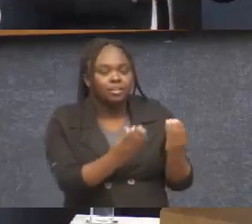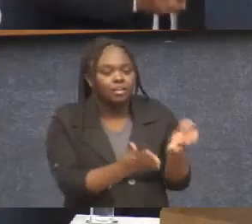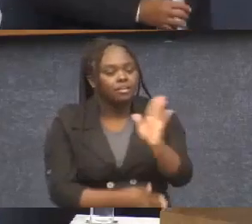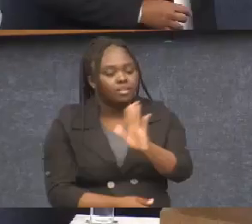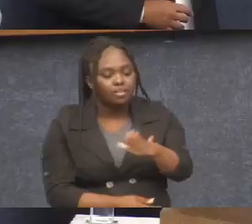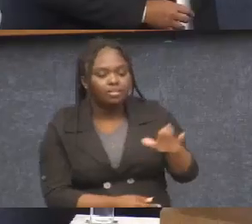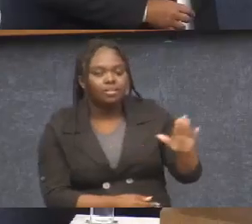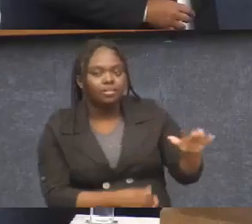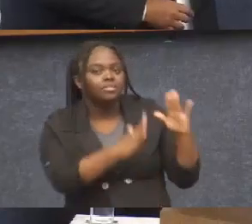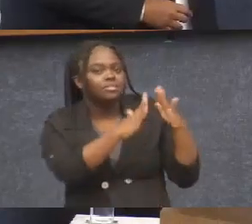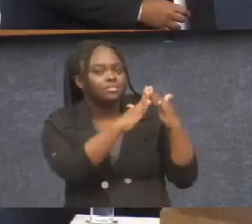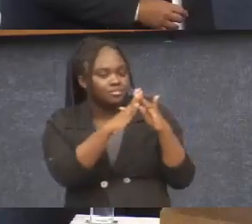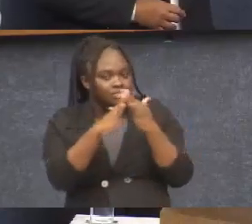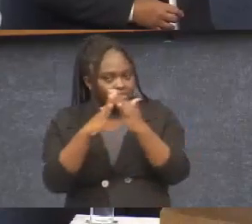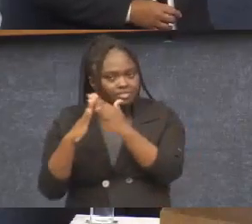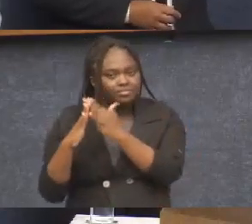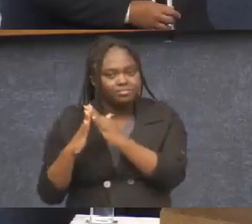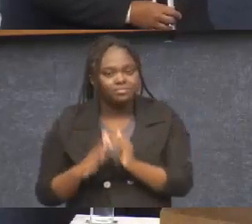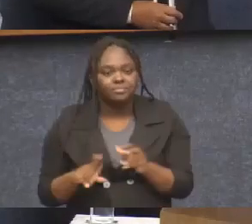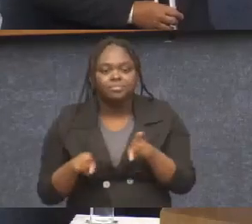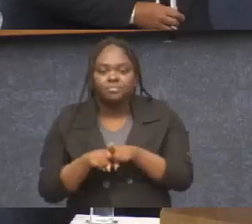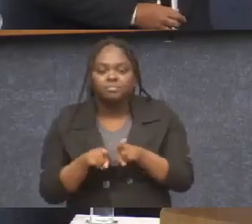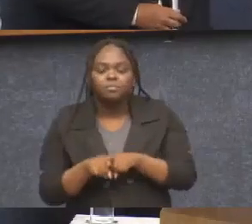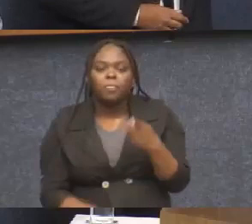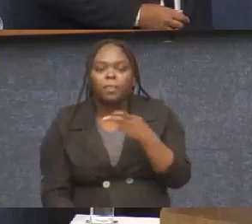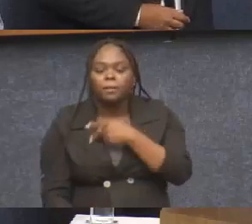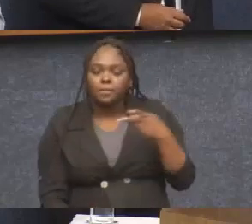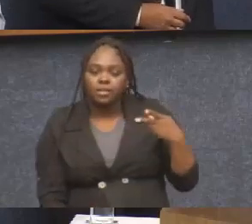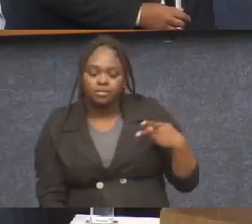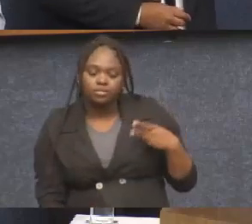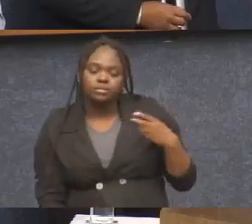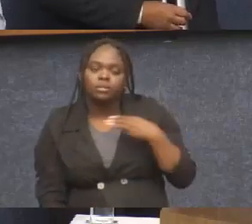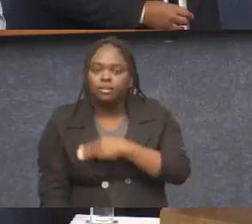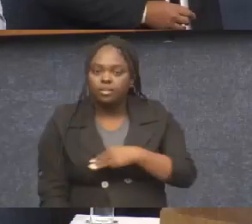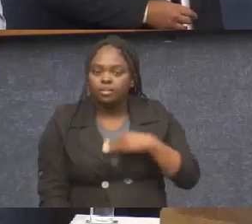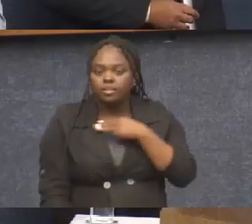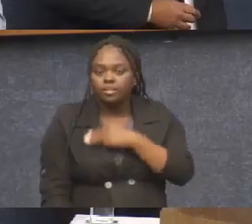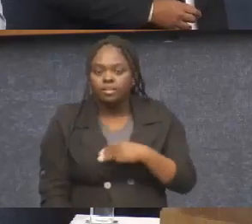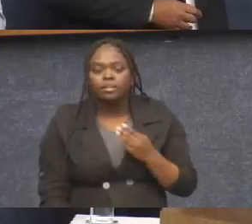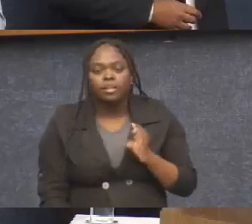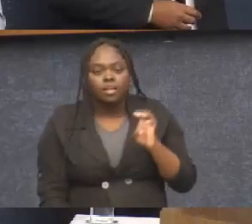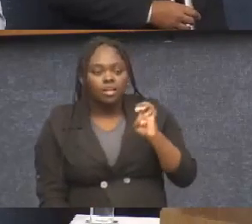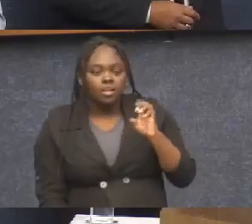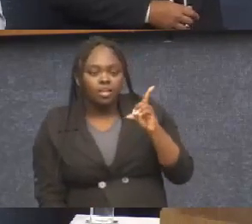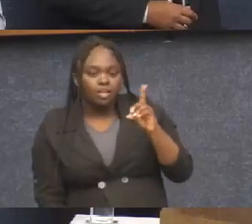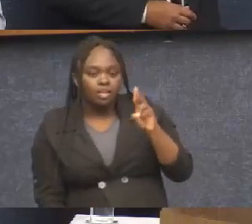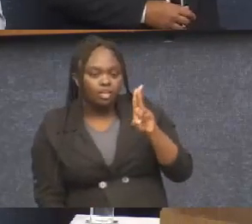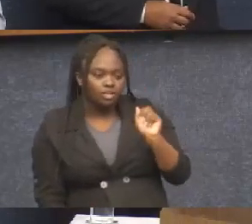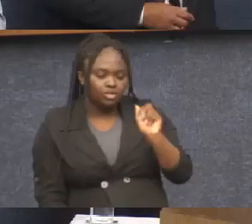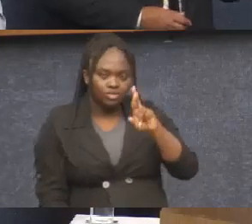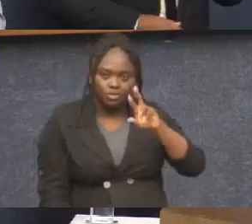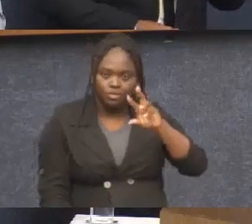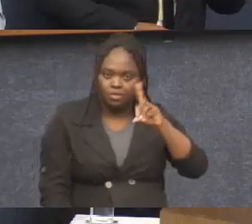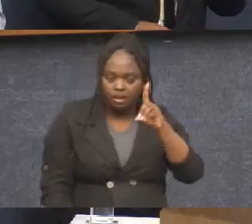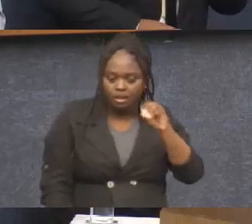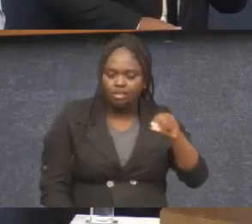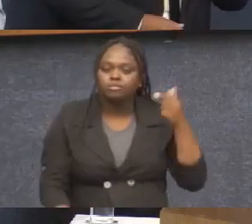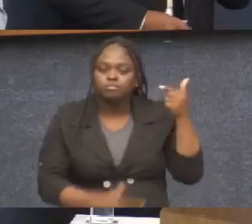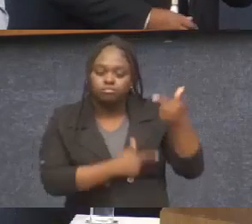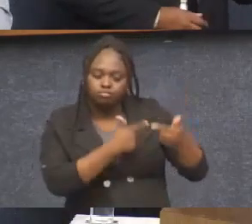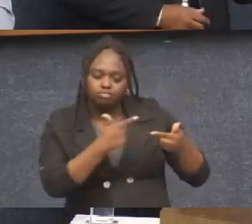Vocacionados pastores, missionários. Caso do Eduardo, incansável no trabalho